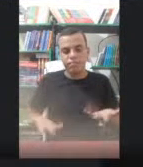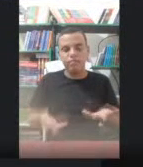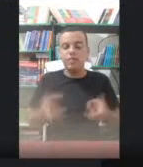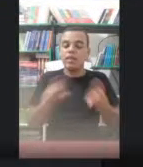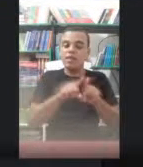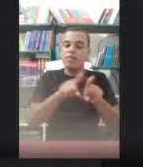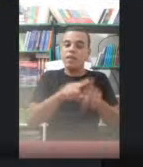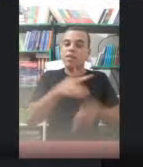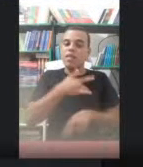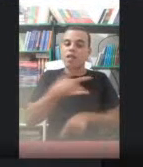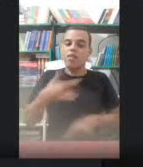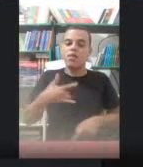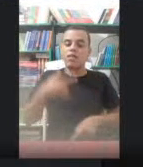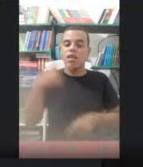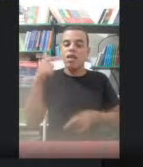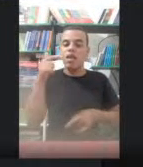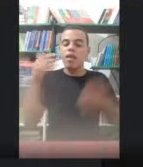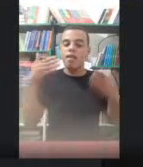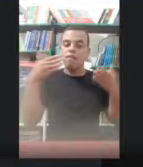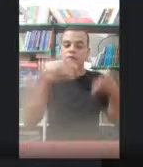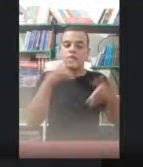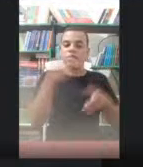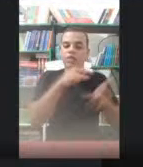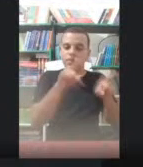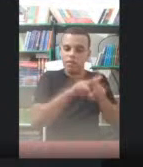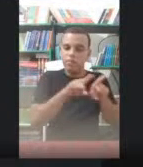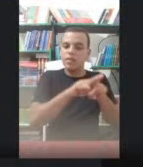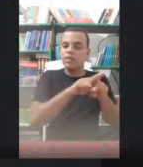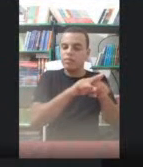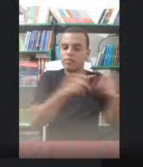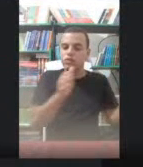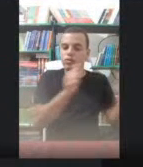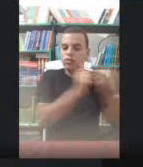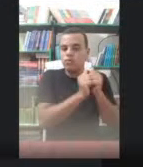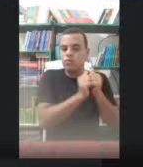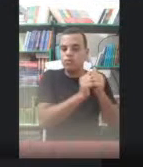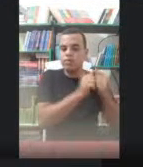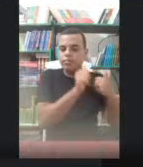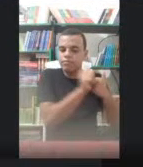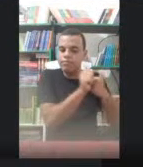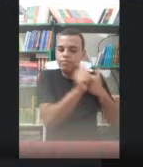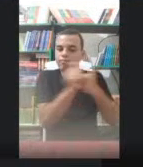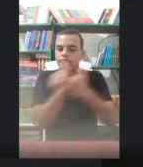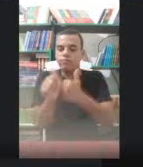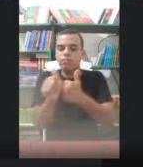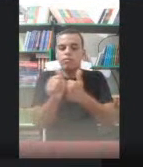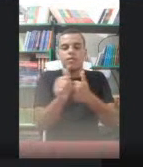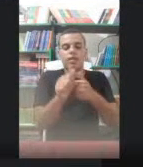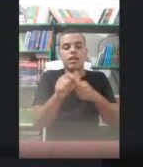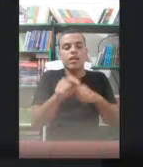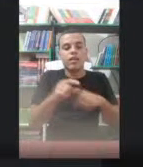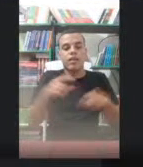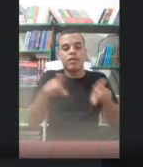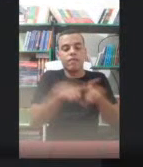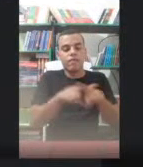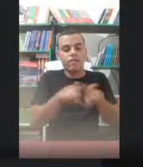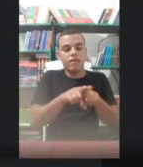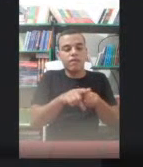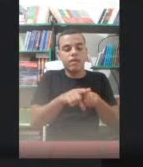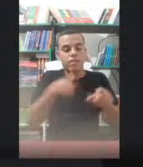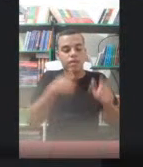é o resultante de tudo isso, né, e aí a questão do pré-natal, ele vem tentar trabalhar também